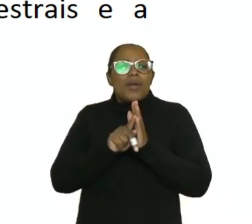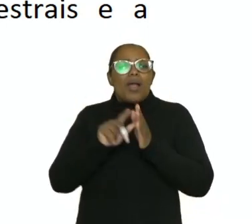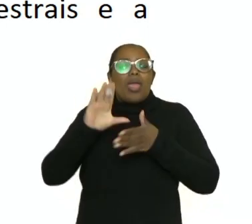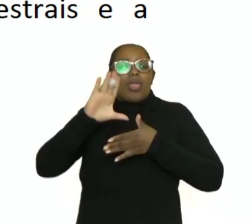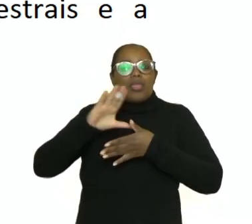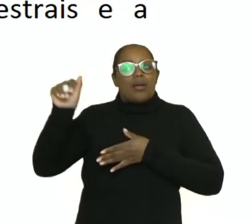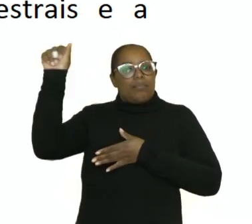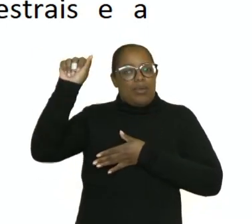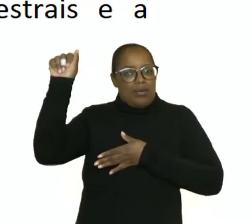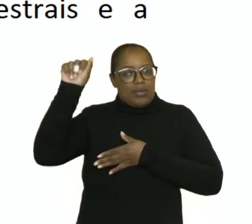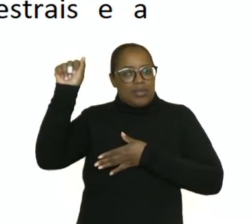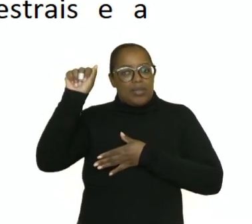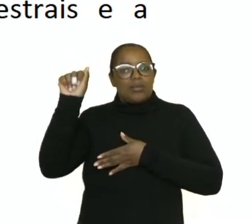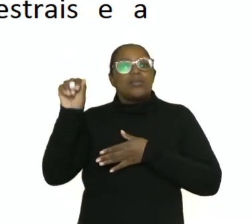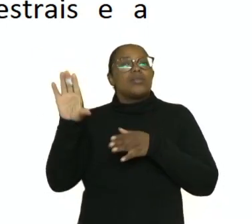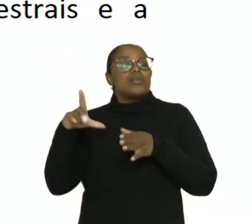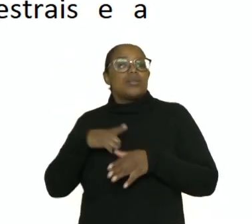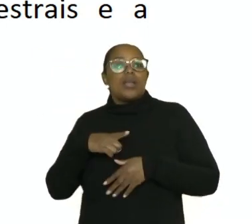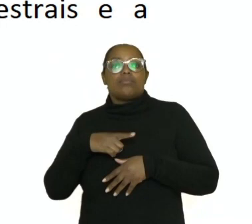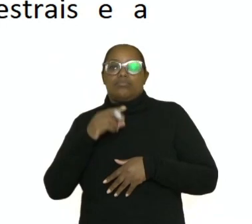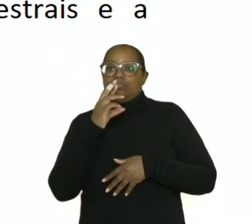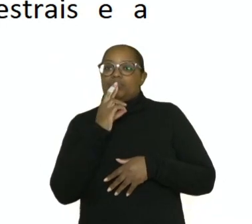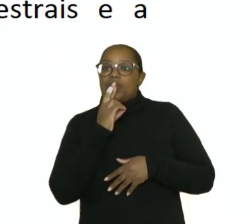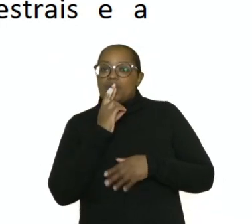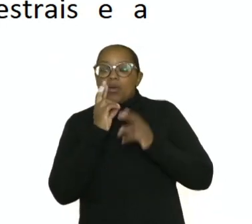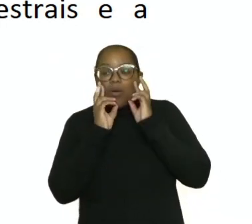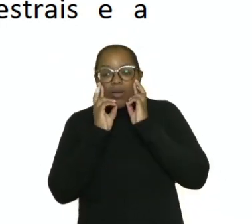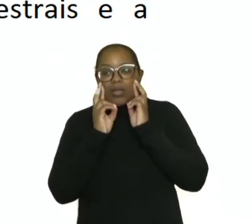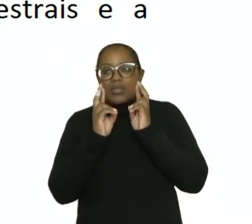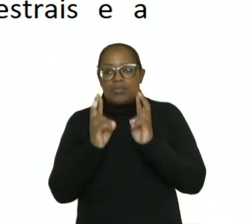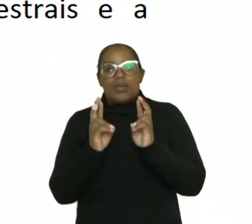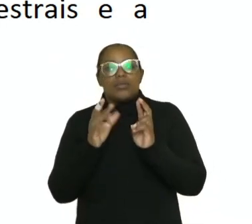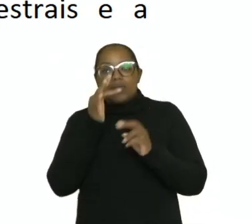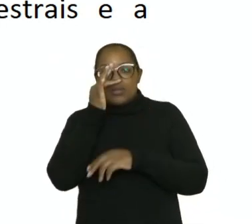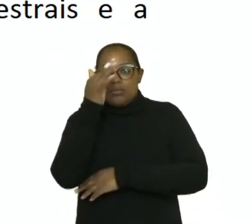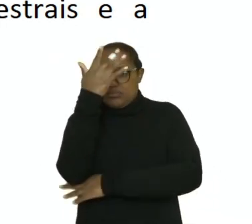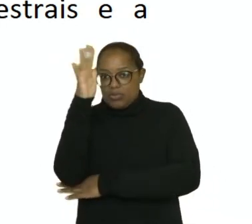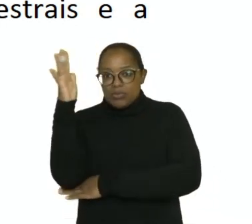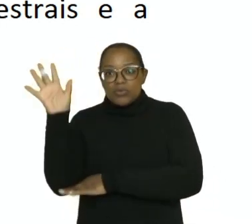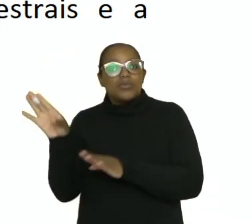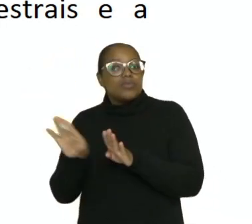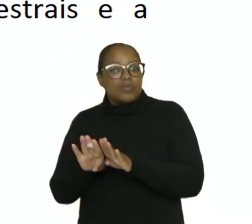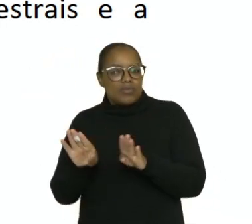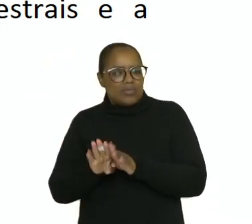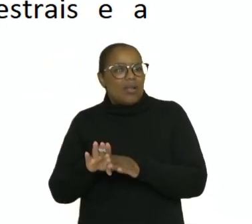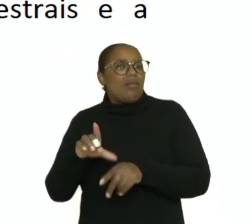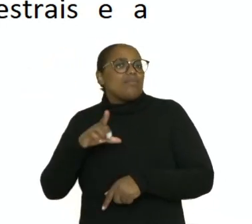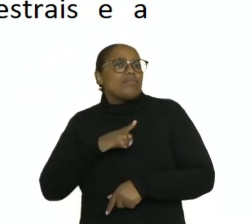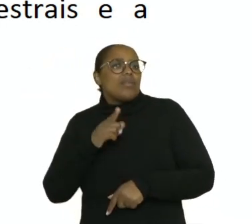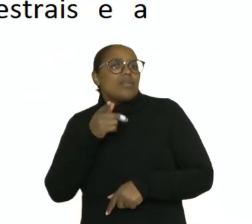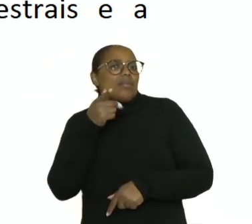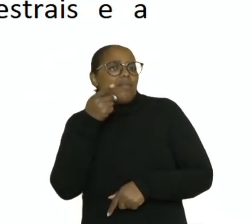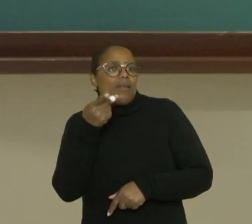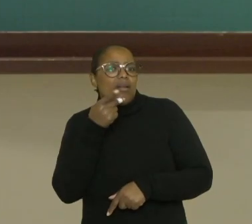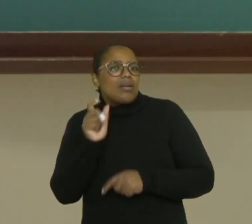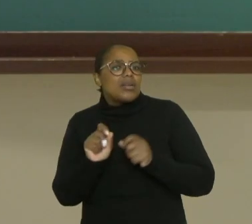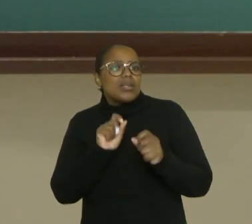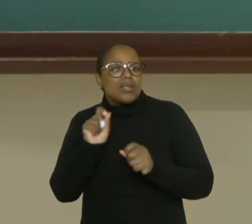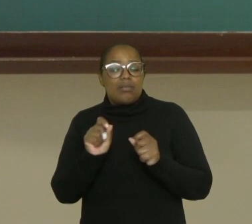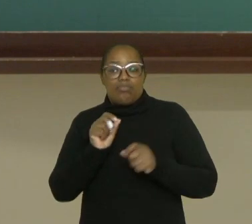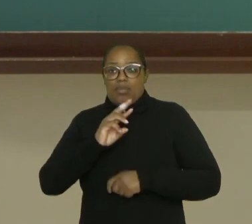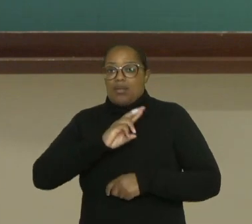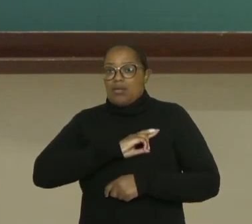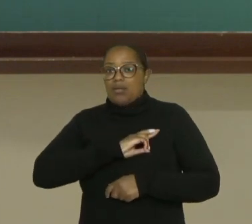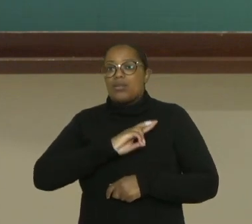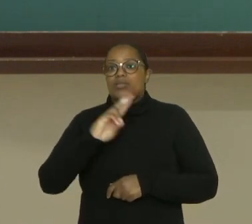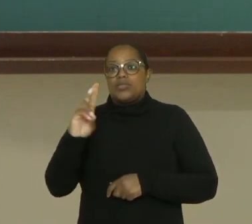fortemente ligada ao respeito aos ancestrais e à natureza. Isso quer dizer que a religiosidade